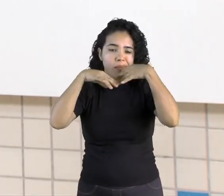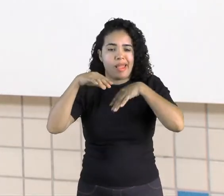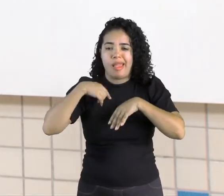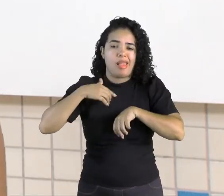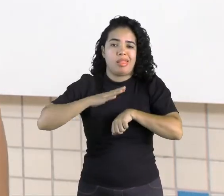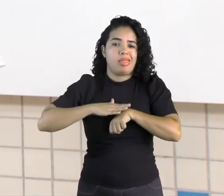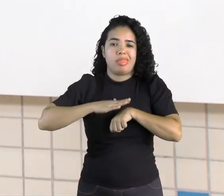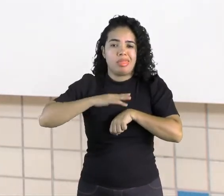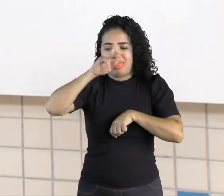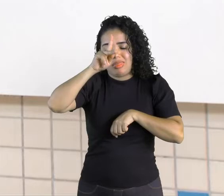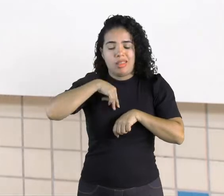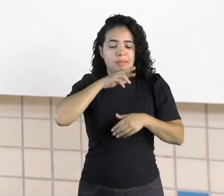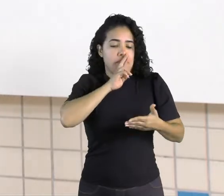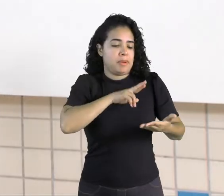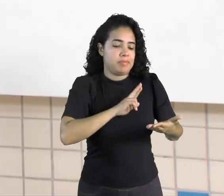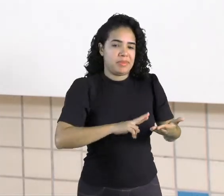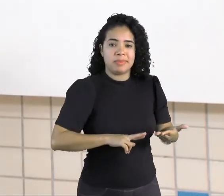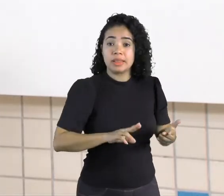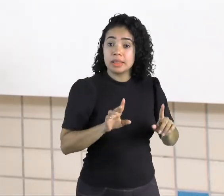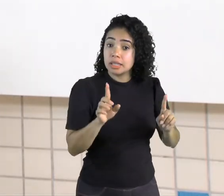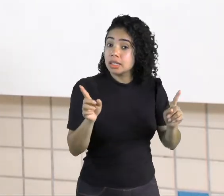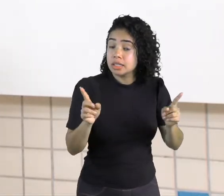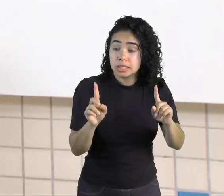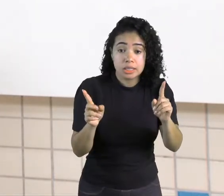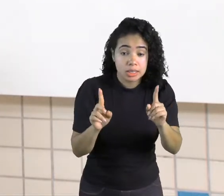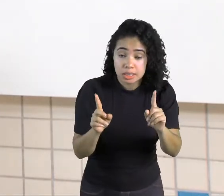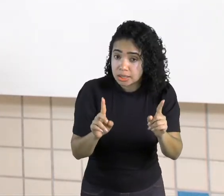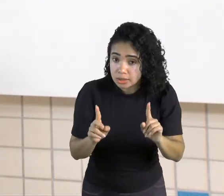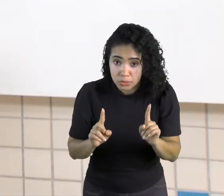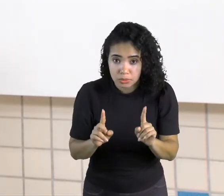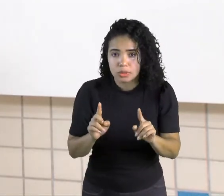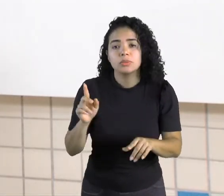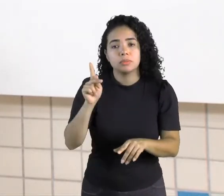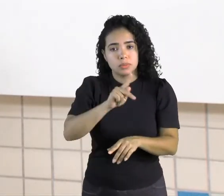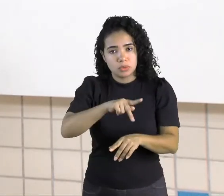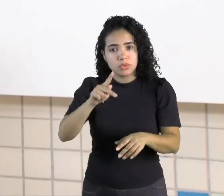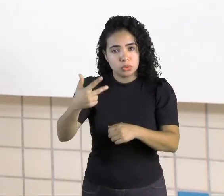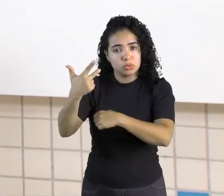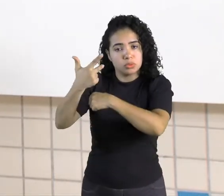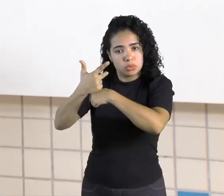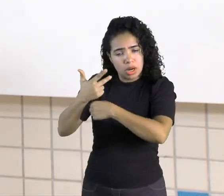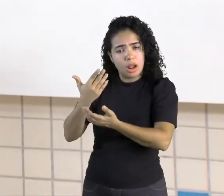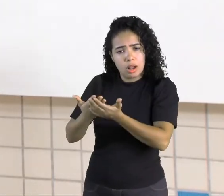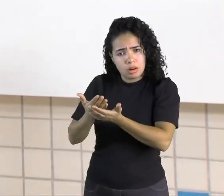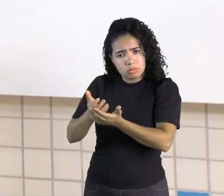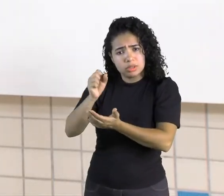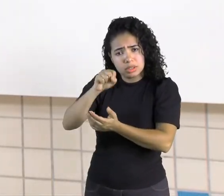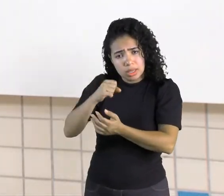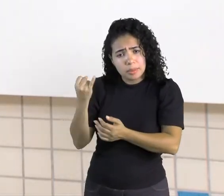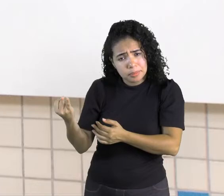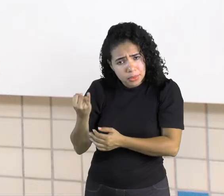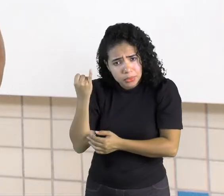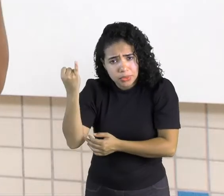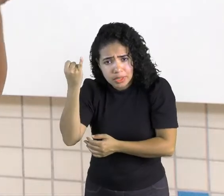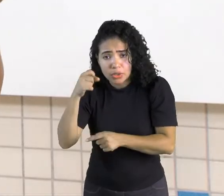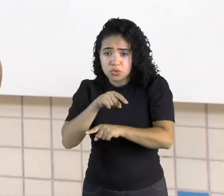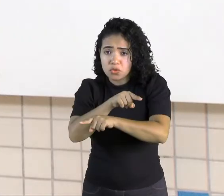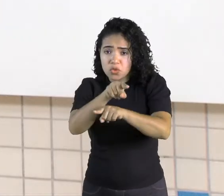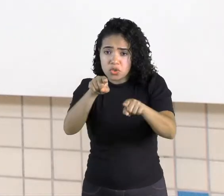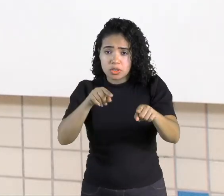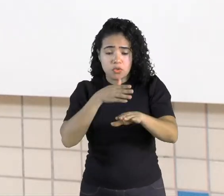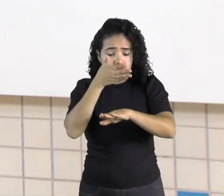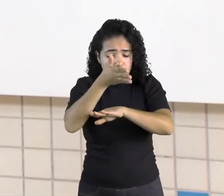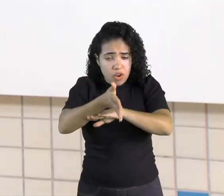de assistir às aulas, que nós professores estamos aqui gravando. É importante a questão da aula. Você, quando ia